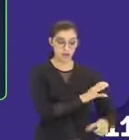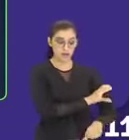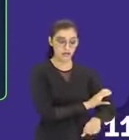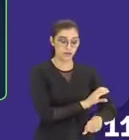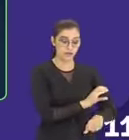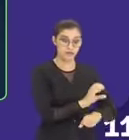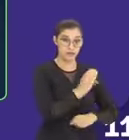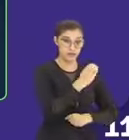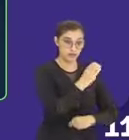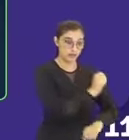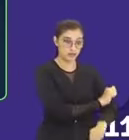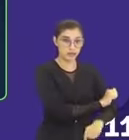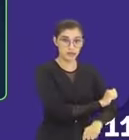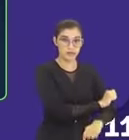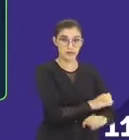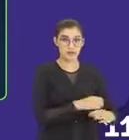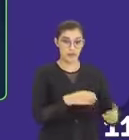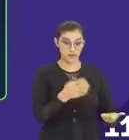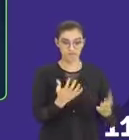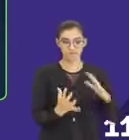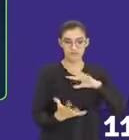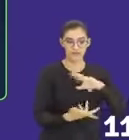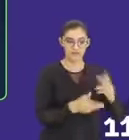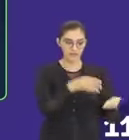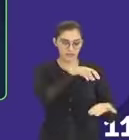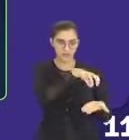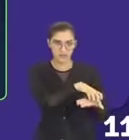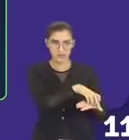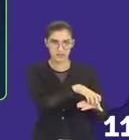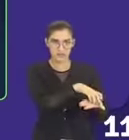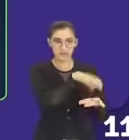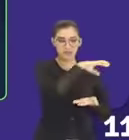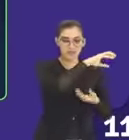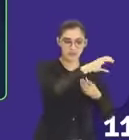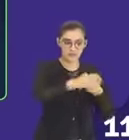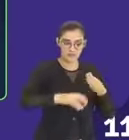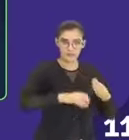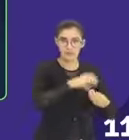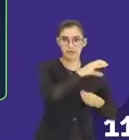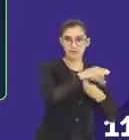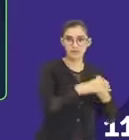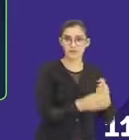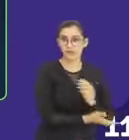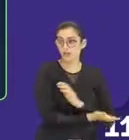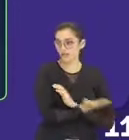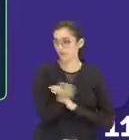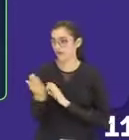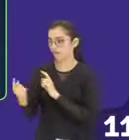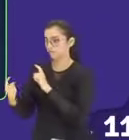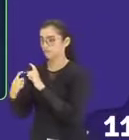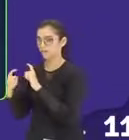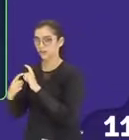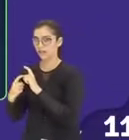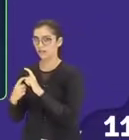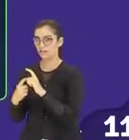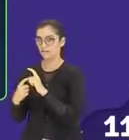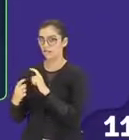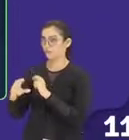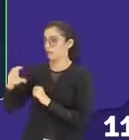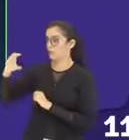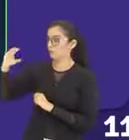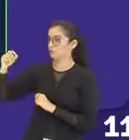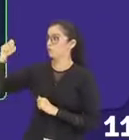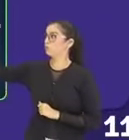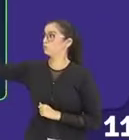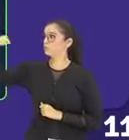fixas. Olha aqui, ó. Para o nosso amigo Galileu, né? Não tem uma órbita de estrelas fixas, o Sol está no